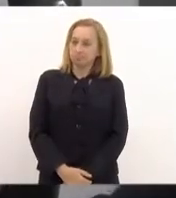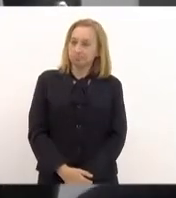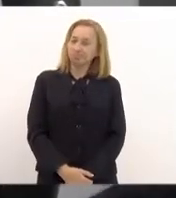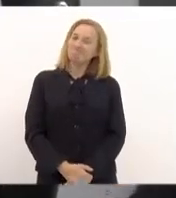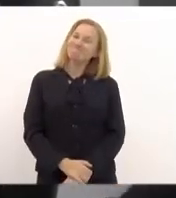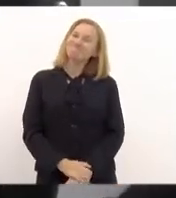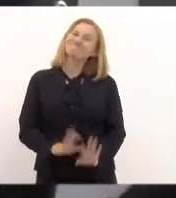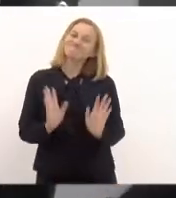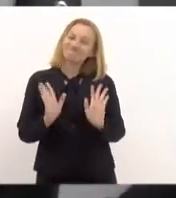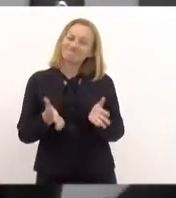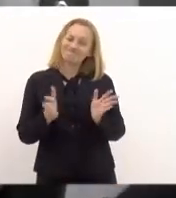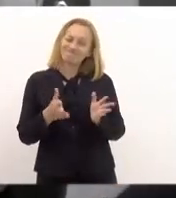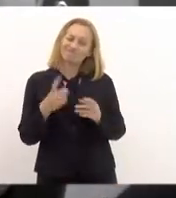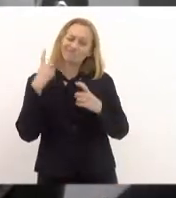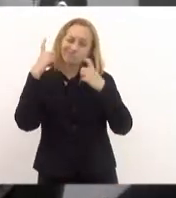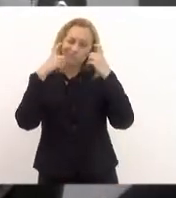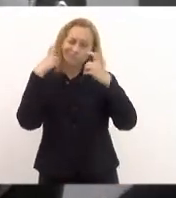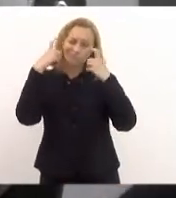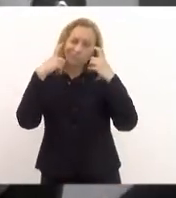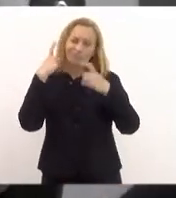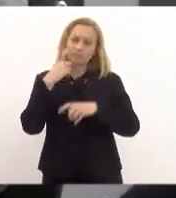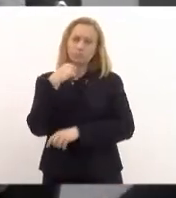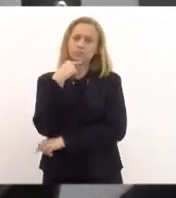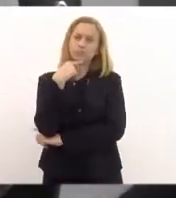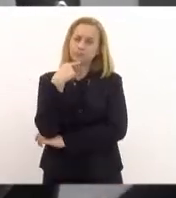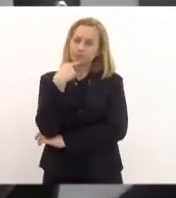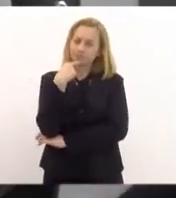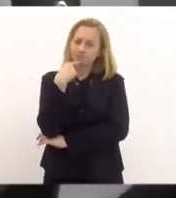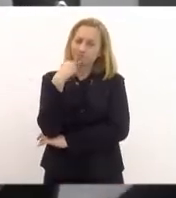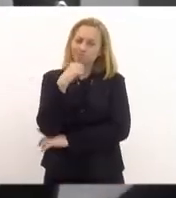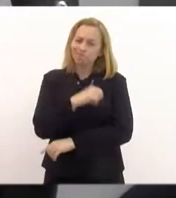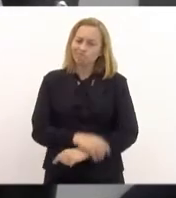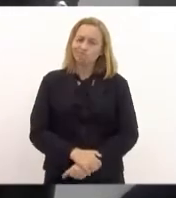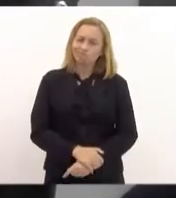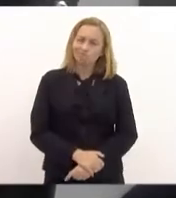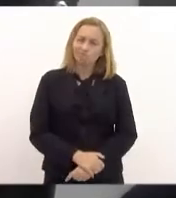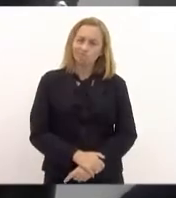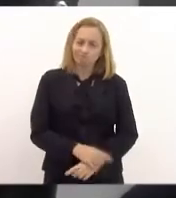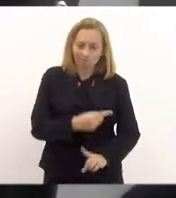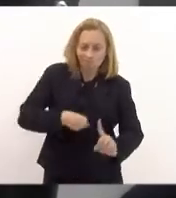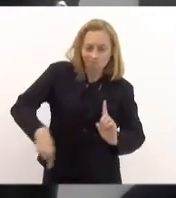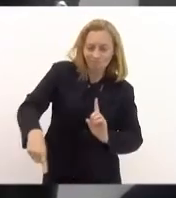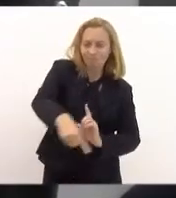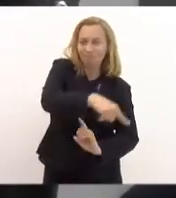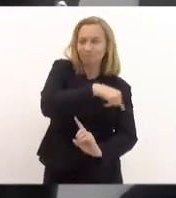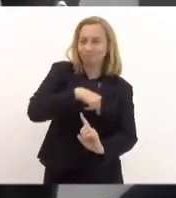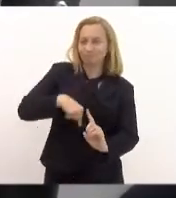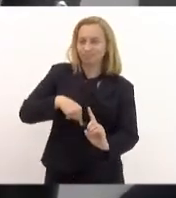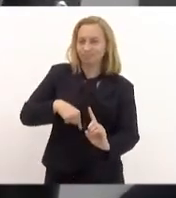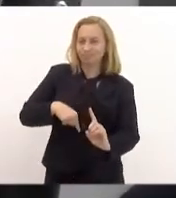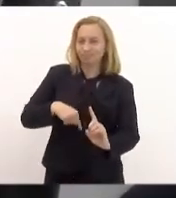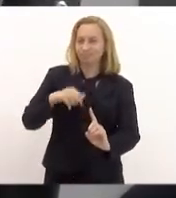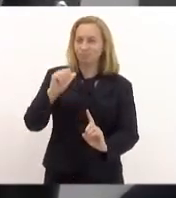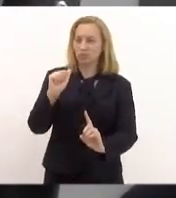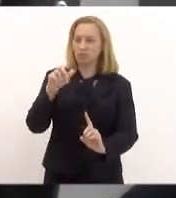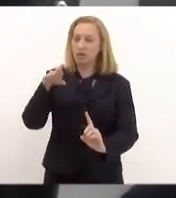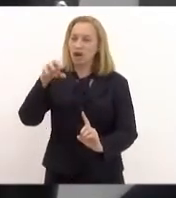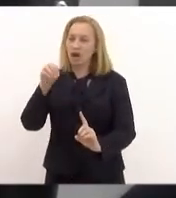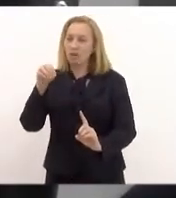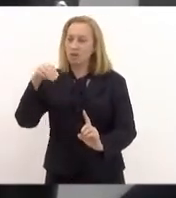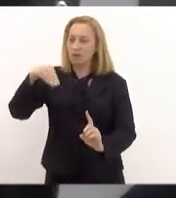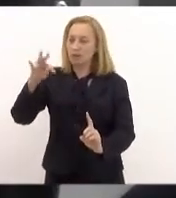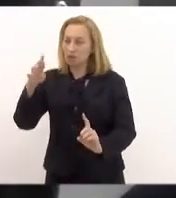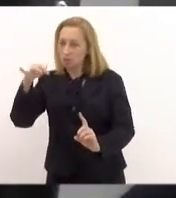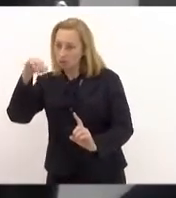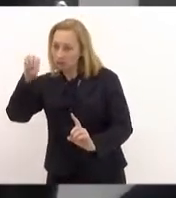Agora, o que me preocupava é o entorno. Quer dizer, como é que você